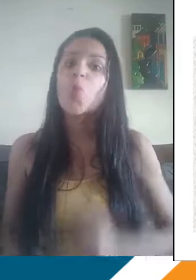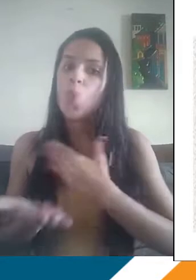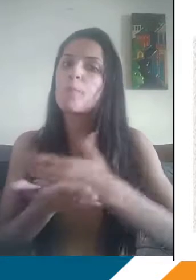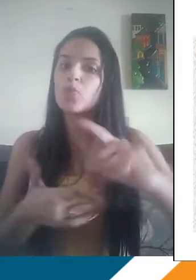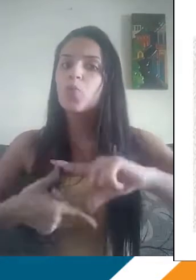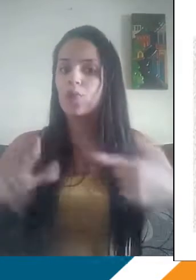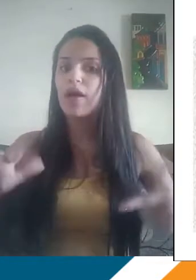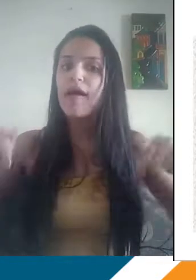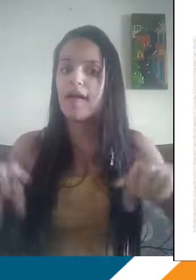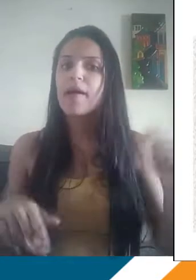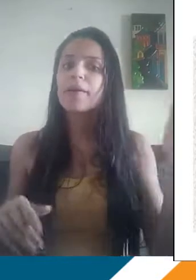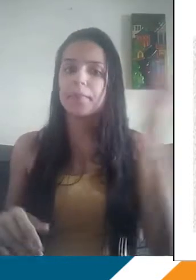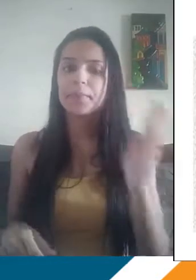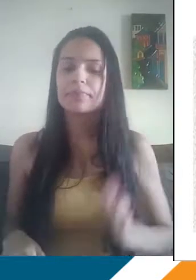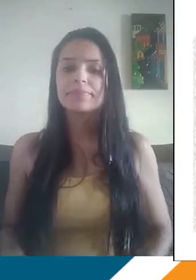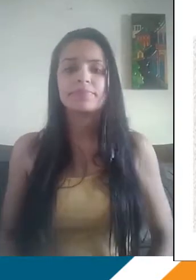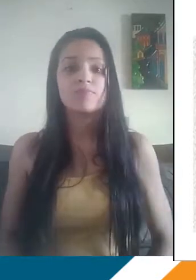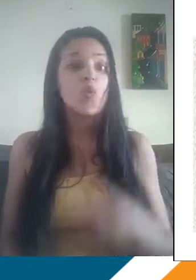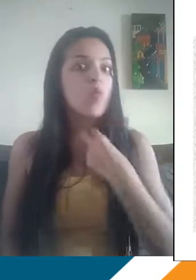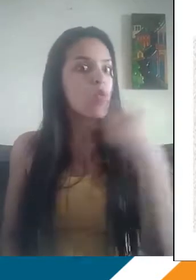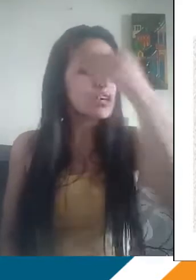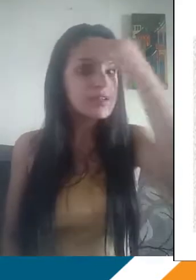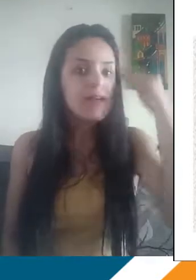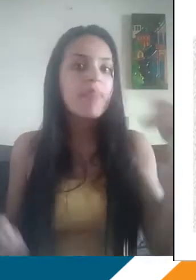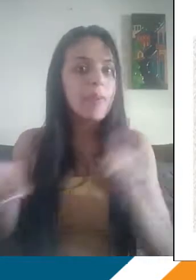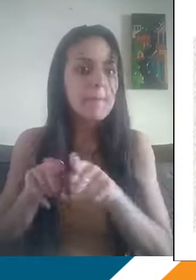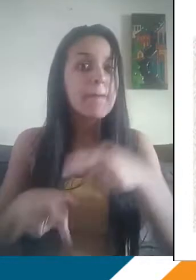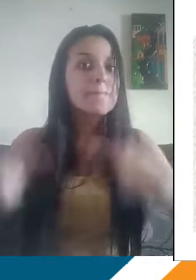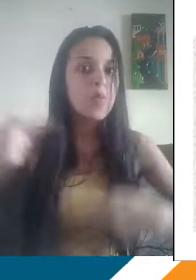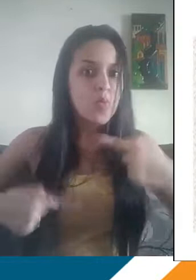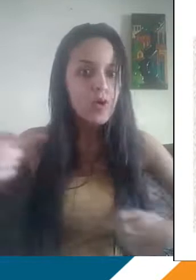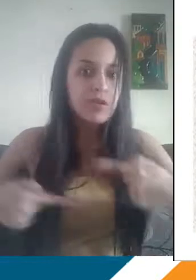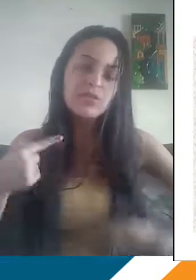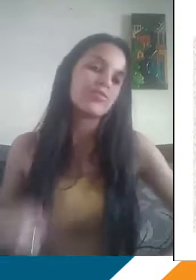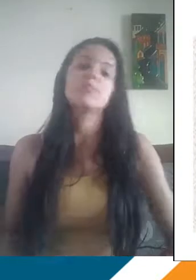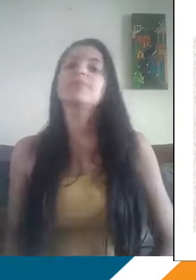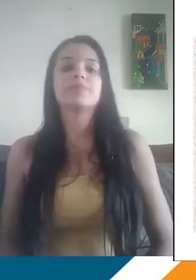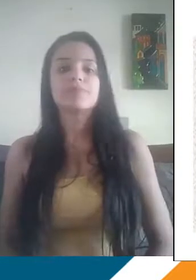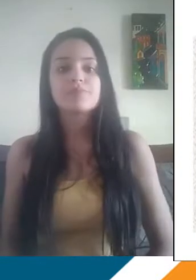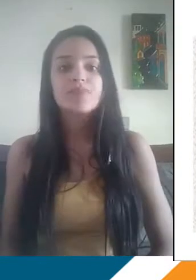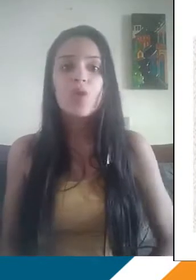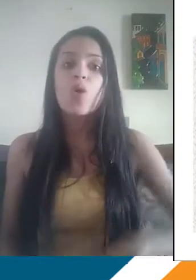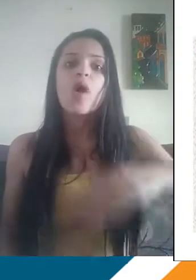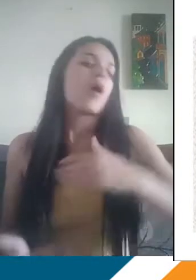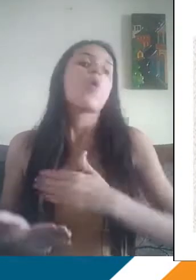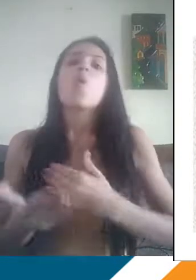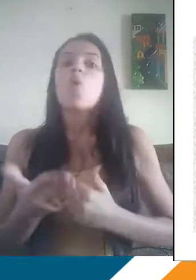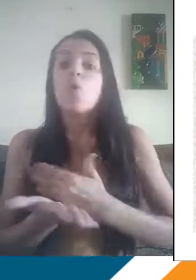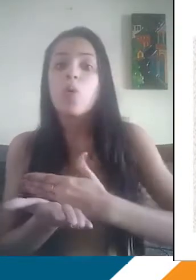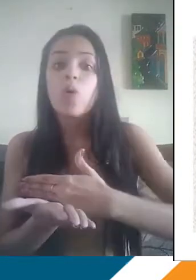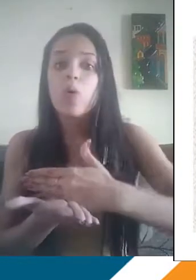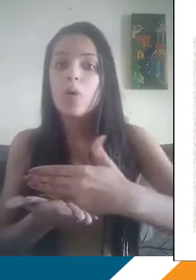Não podemos nos esquecer também de certos fatos políticos, como a fundação do Partido Comunista, o